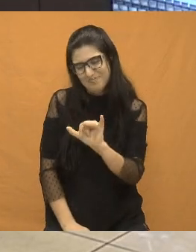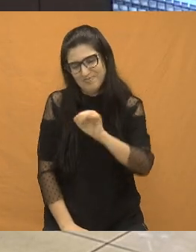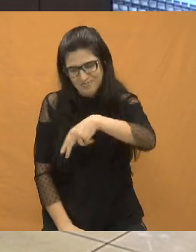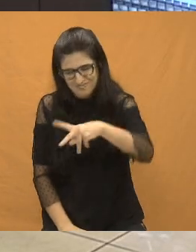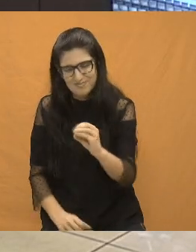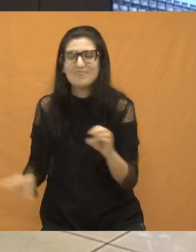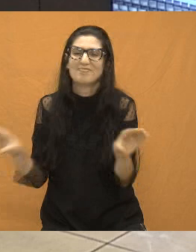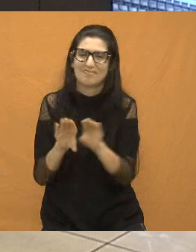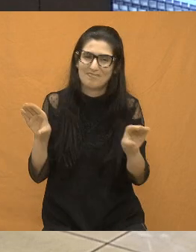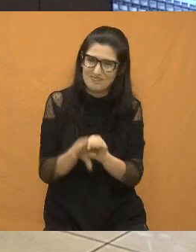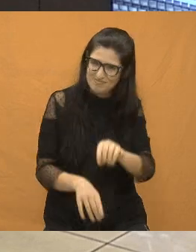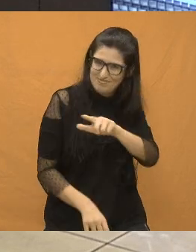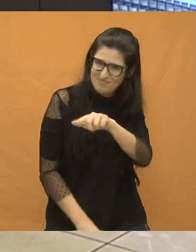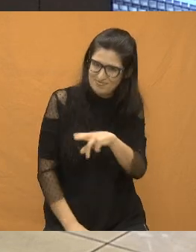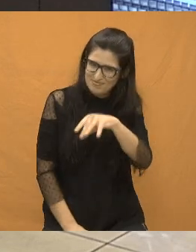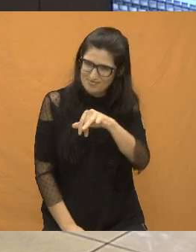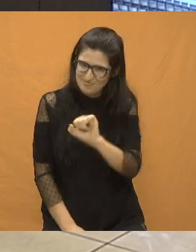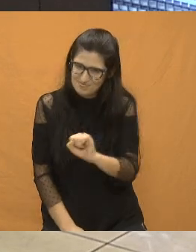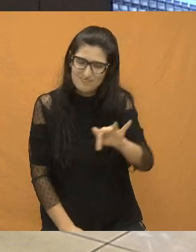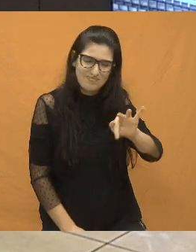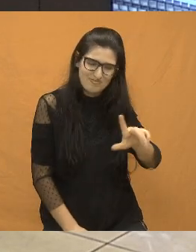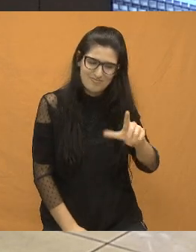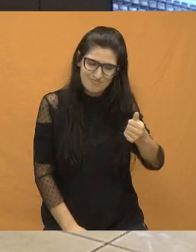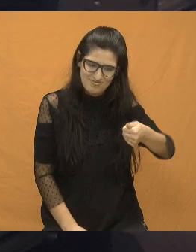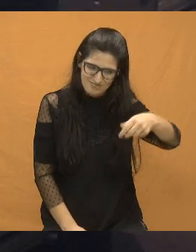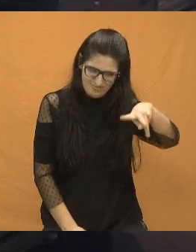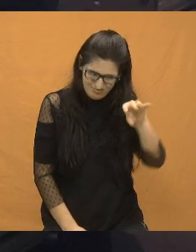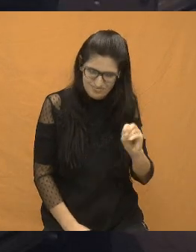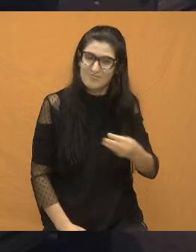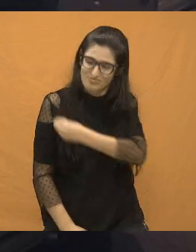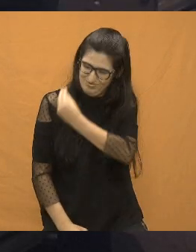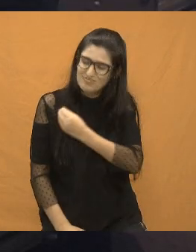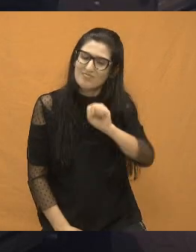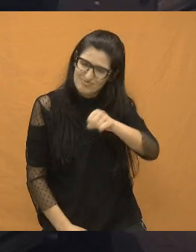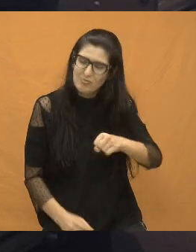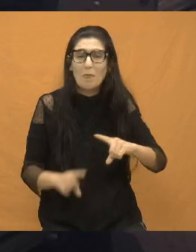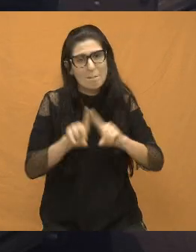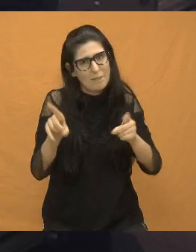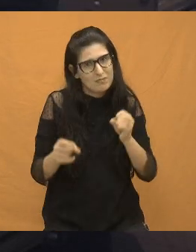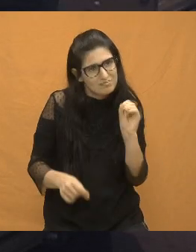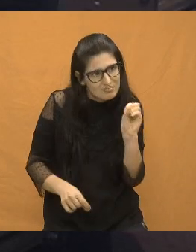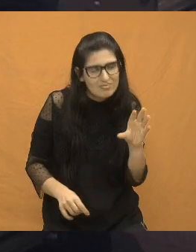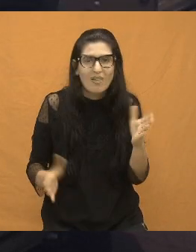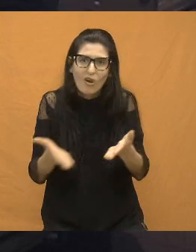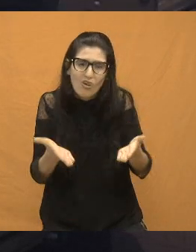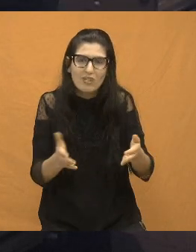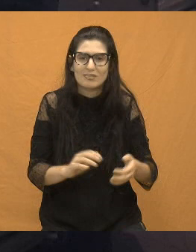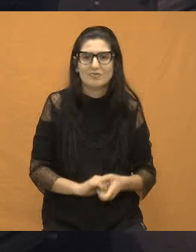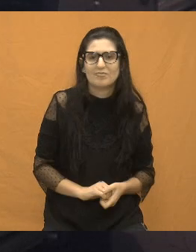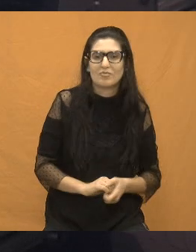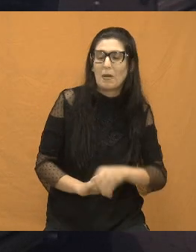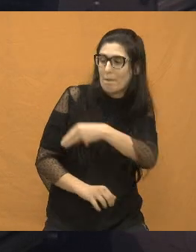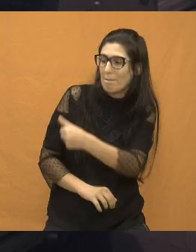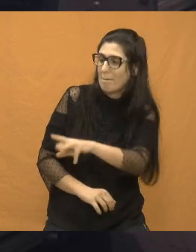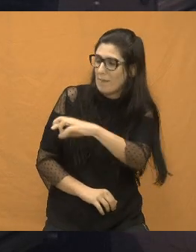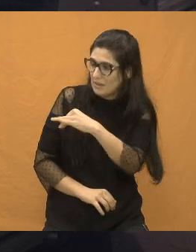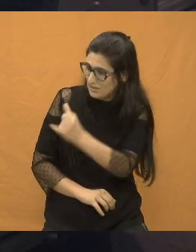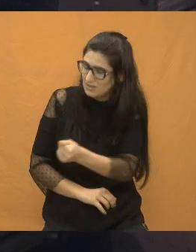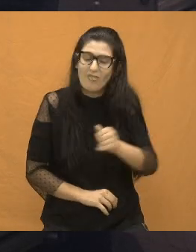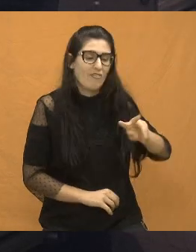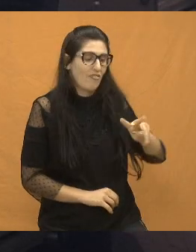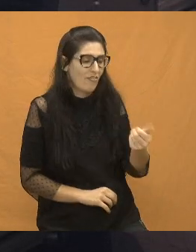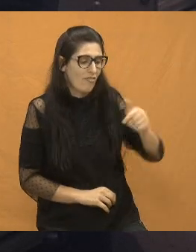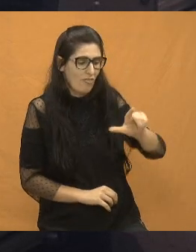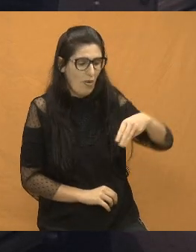Luiz Flávio, que até pouco esteve com a gente. Está aberto aí o questionamento com os vereadores, Márcia, Valmir.